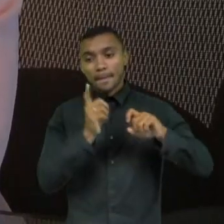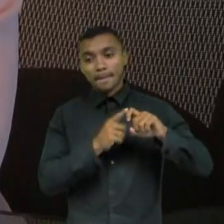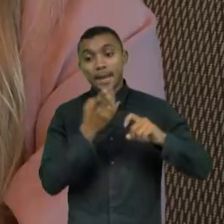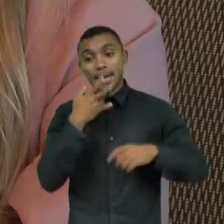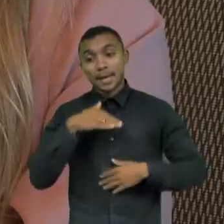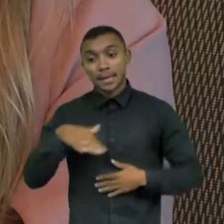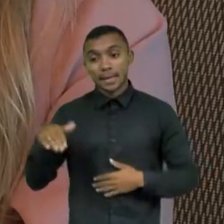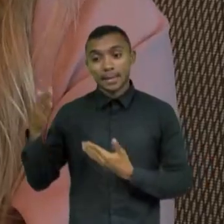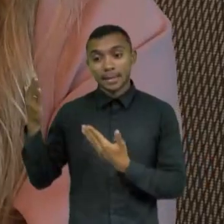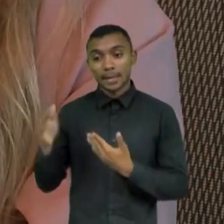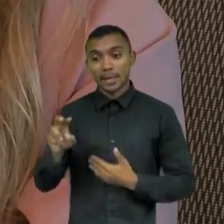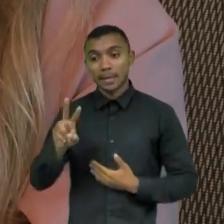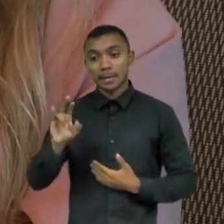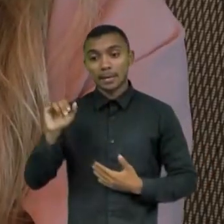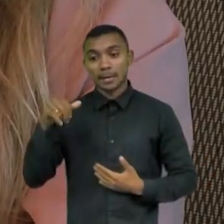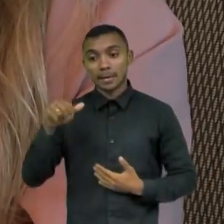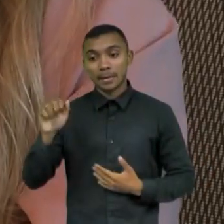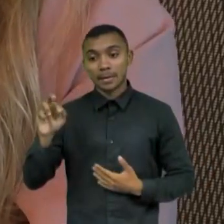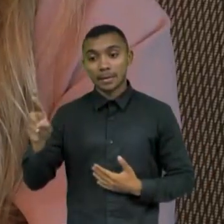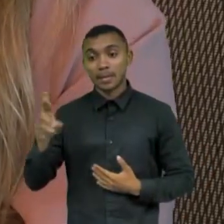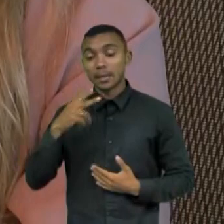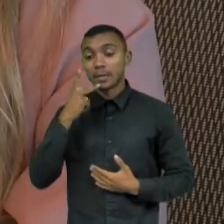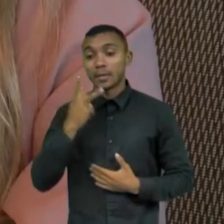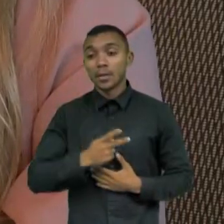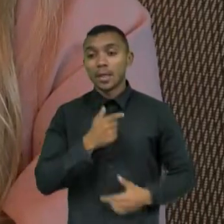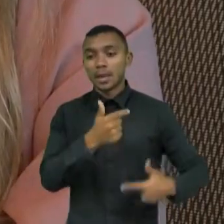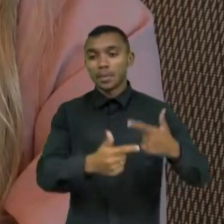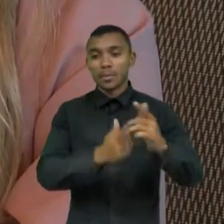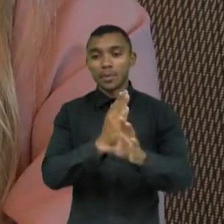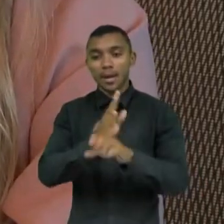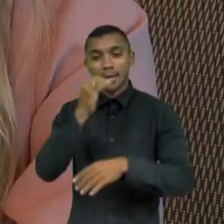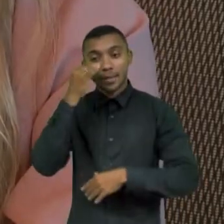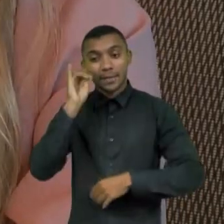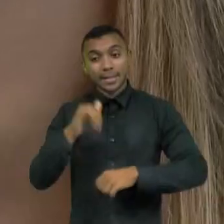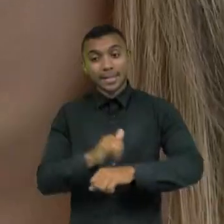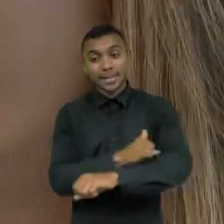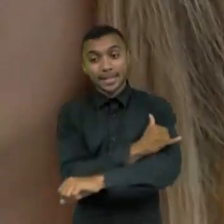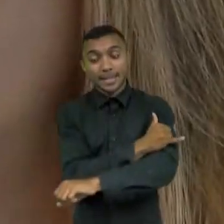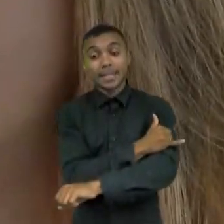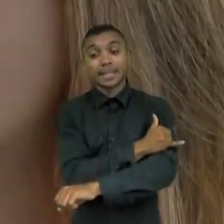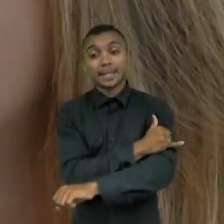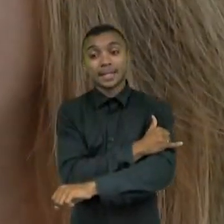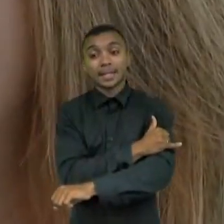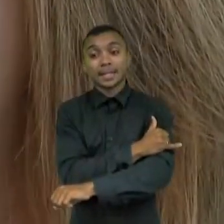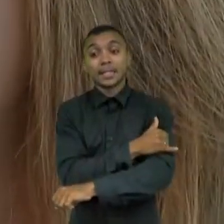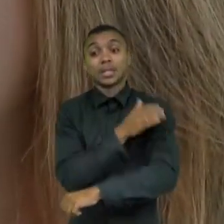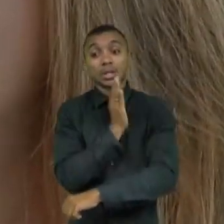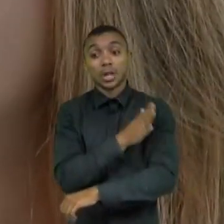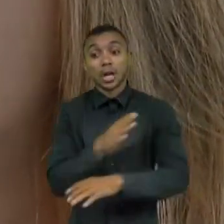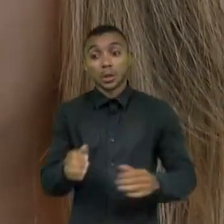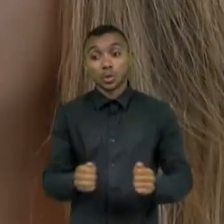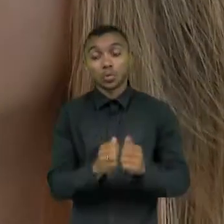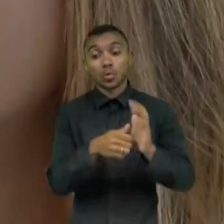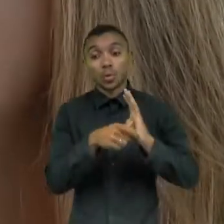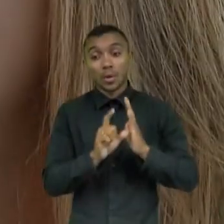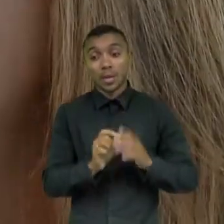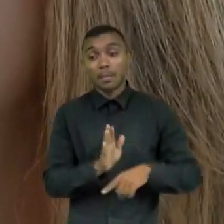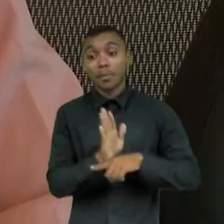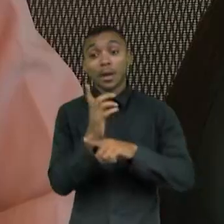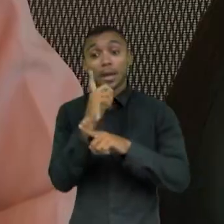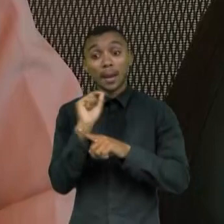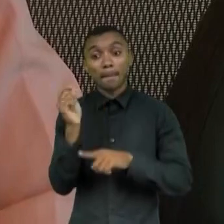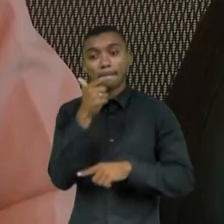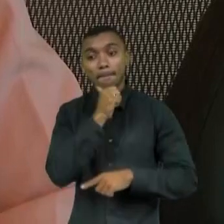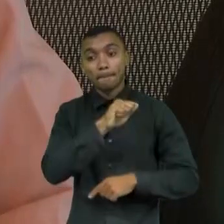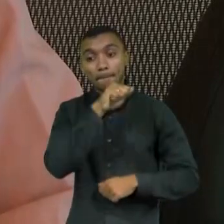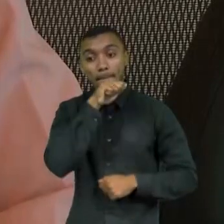Virna Costa e Silva, o trabalho de combate à obesidade infantil é conjunto e precisa do apoio dos pais.